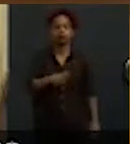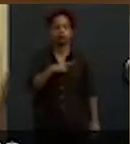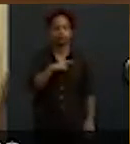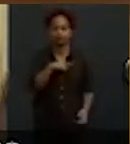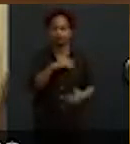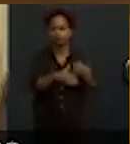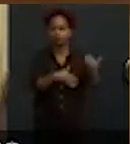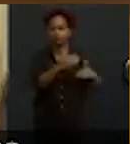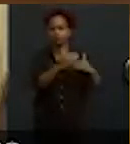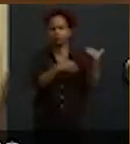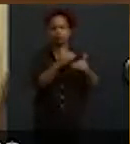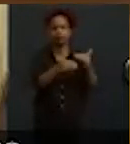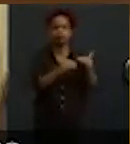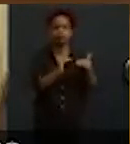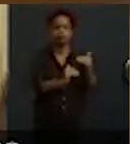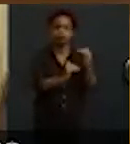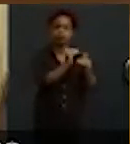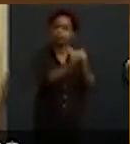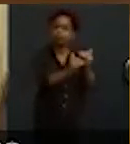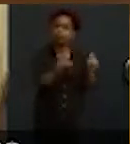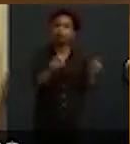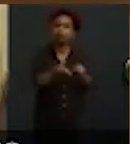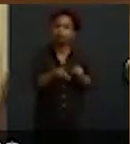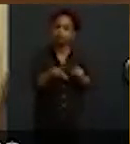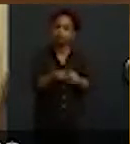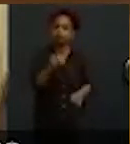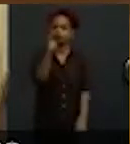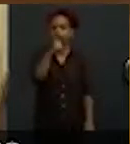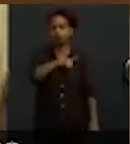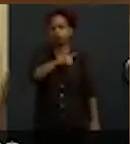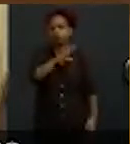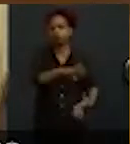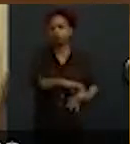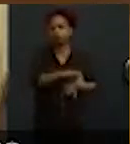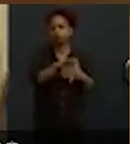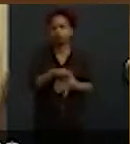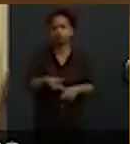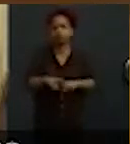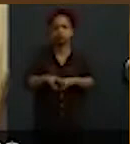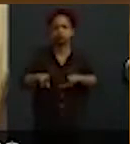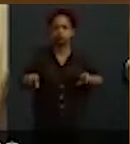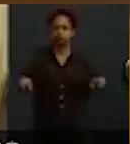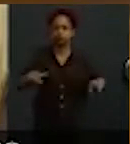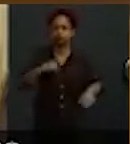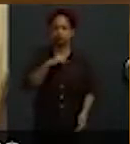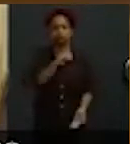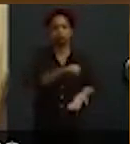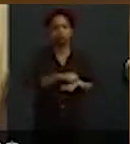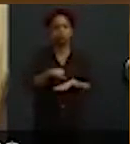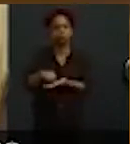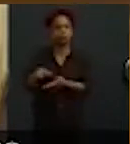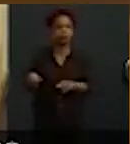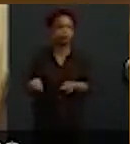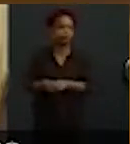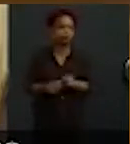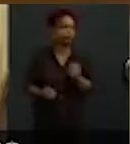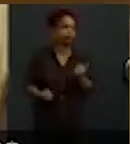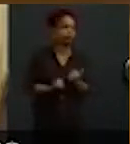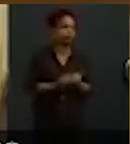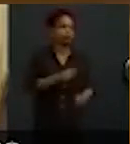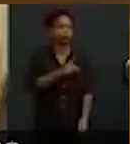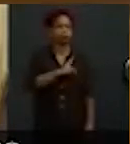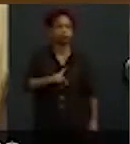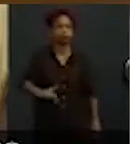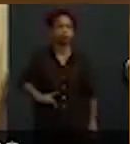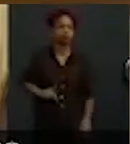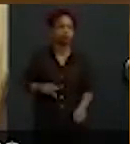mais importantes degraus, titularizou diversas varas regionais. Foi o juiz auxiliar da presidência